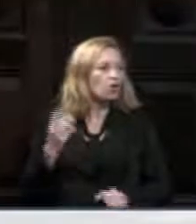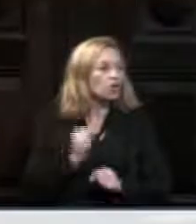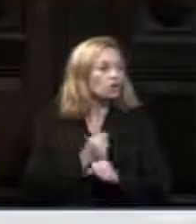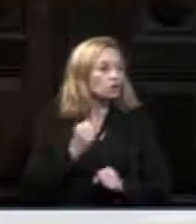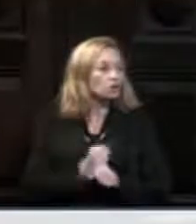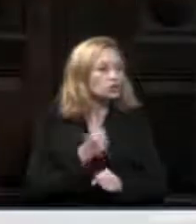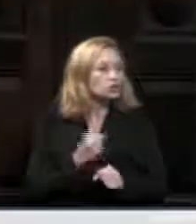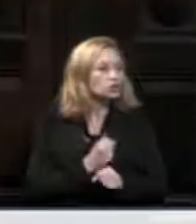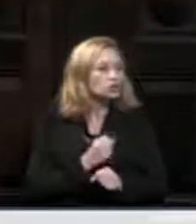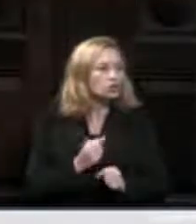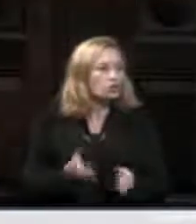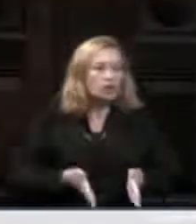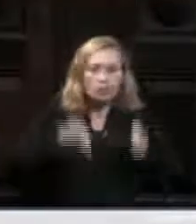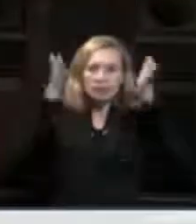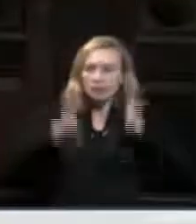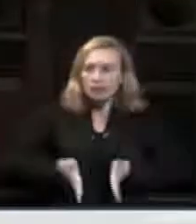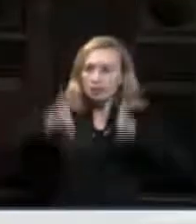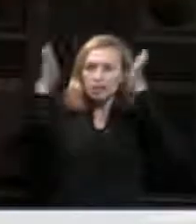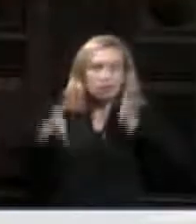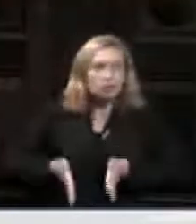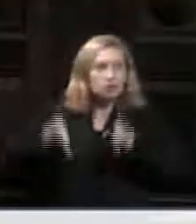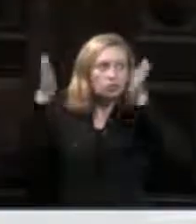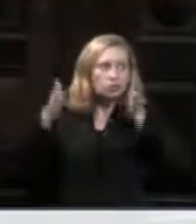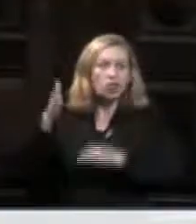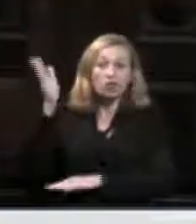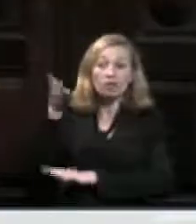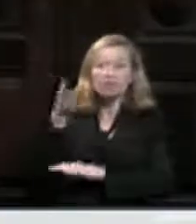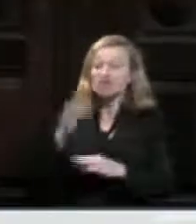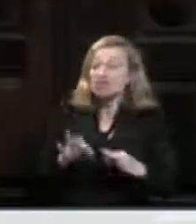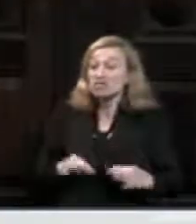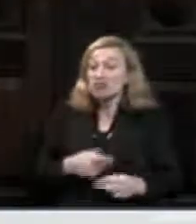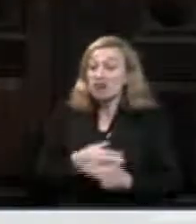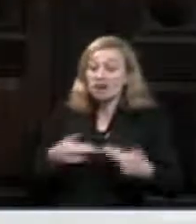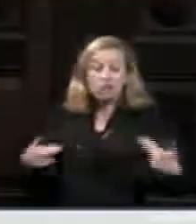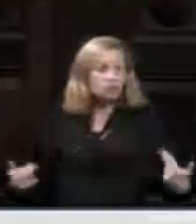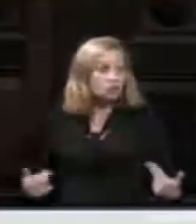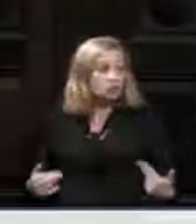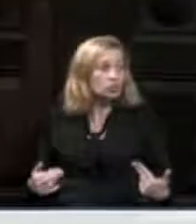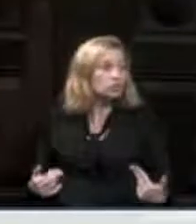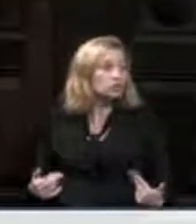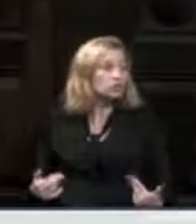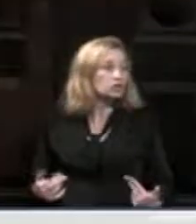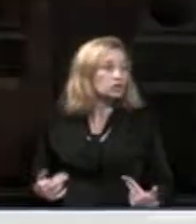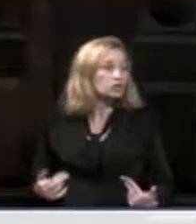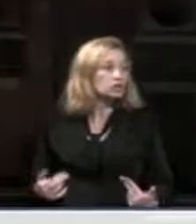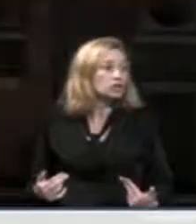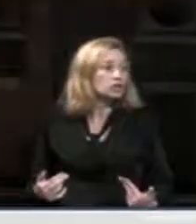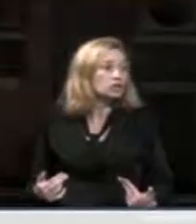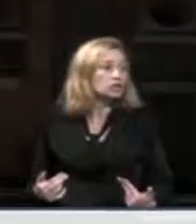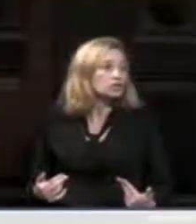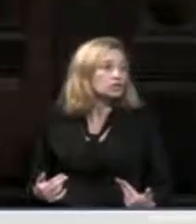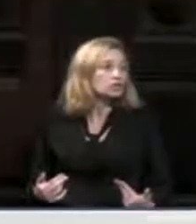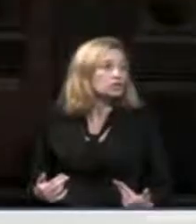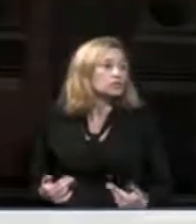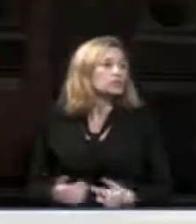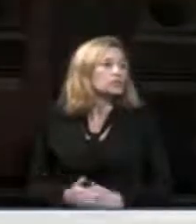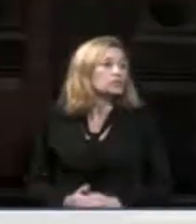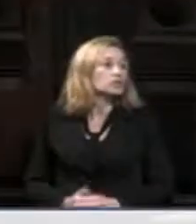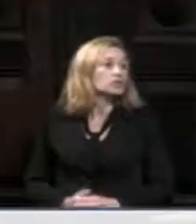construindo apartamentos, hotéis, garagens náuticas, aterrando o remanescente de Salina para um outro loteamento,